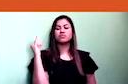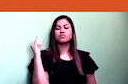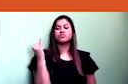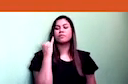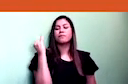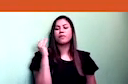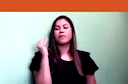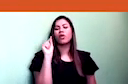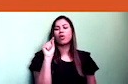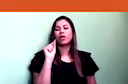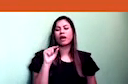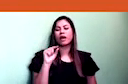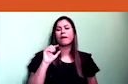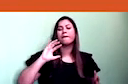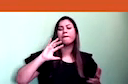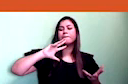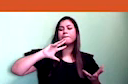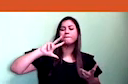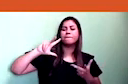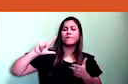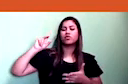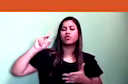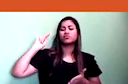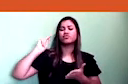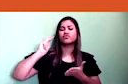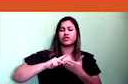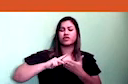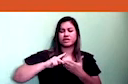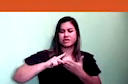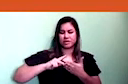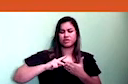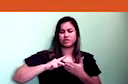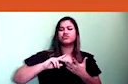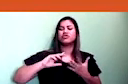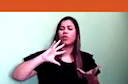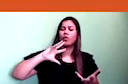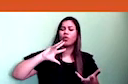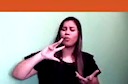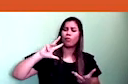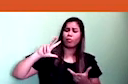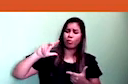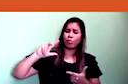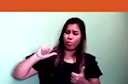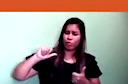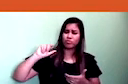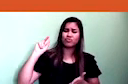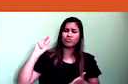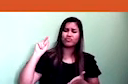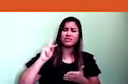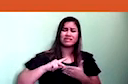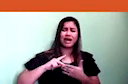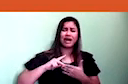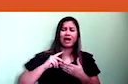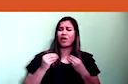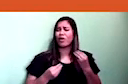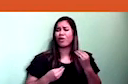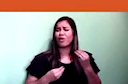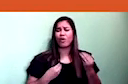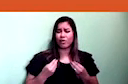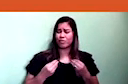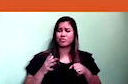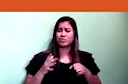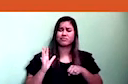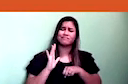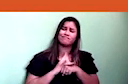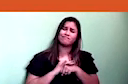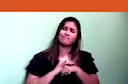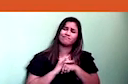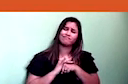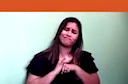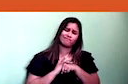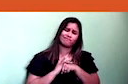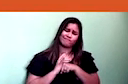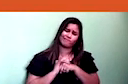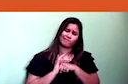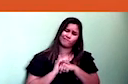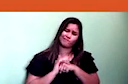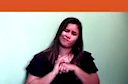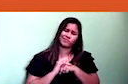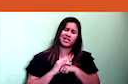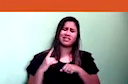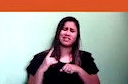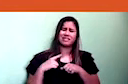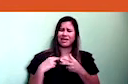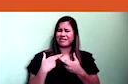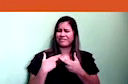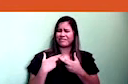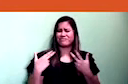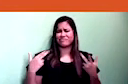que é o mundo real. Nós vivemos no mundo real. O nosso mundo real está doente, né? Ele está doente, ele está com inúmeras